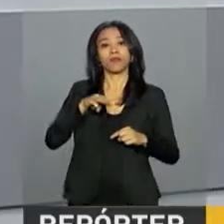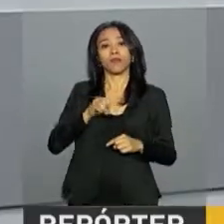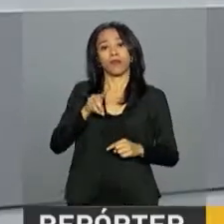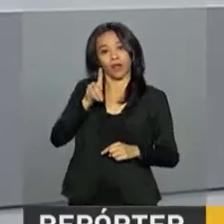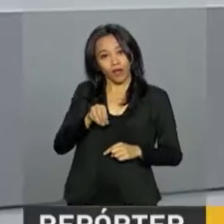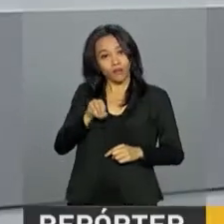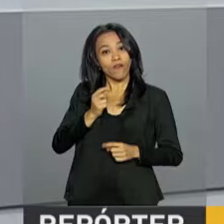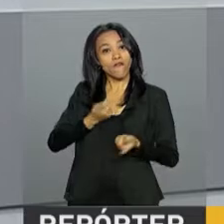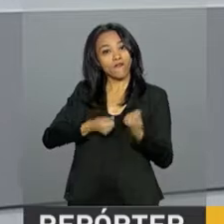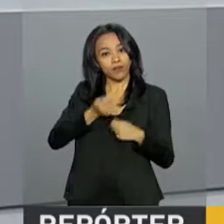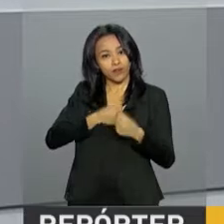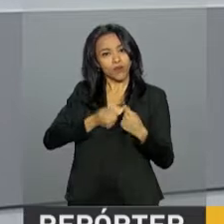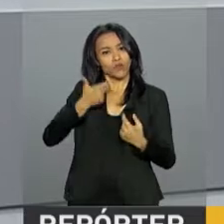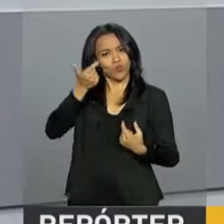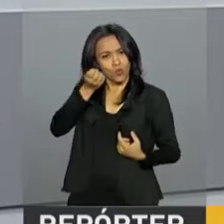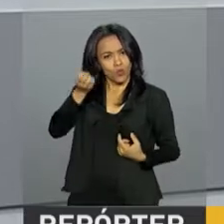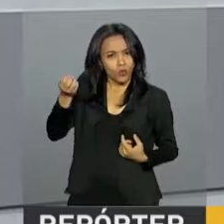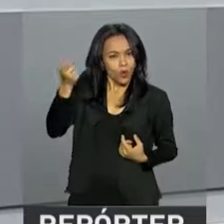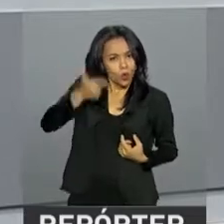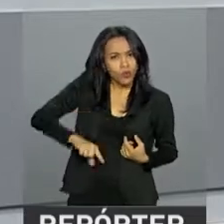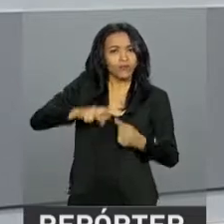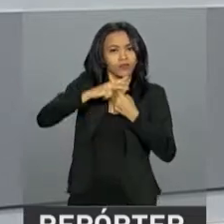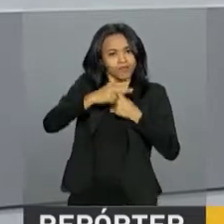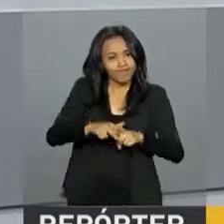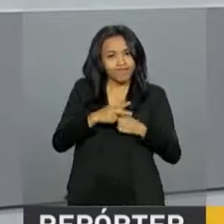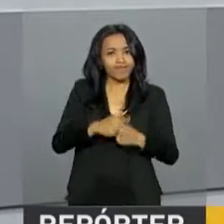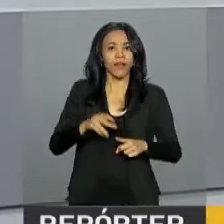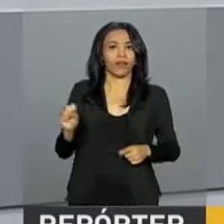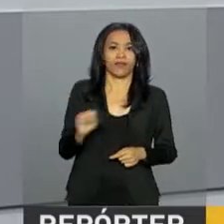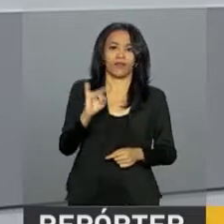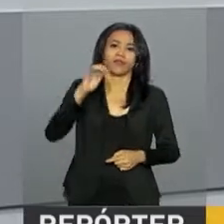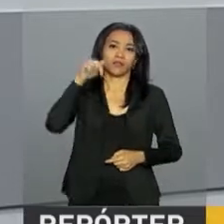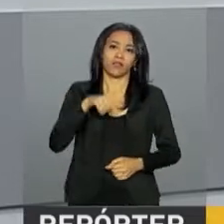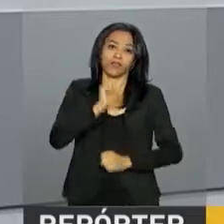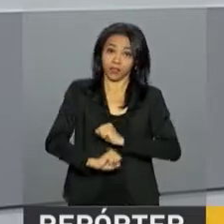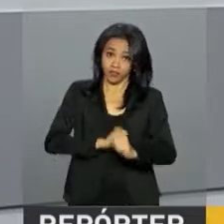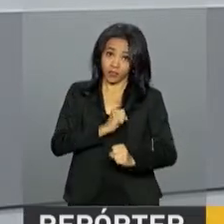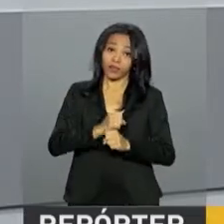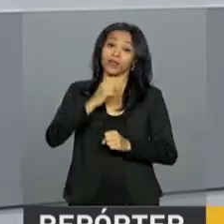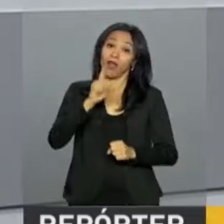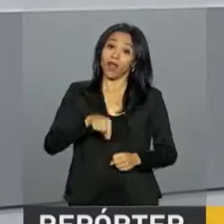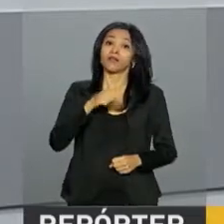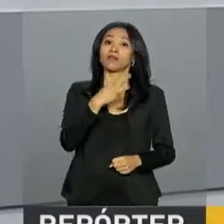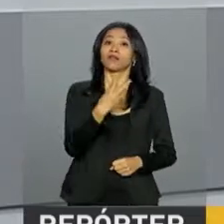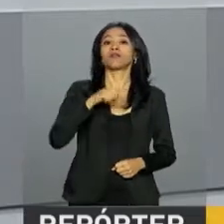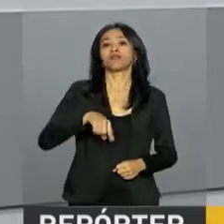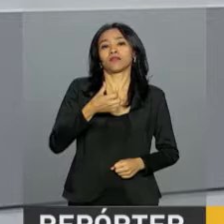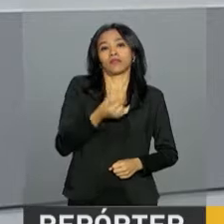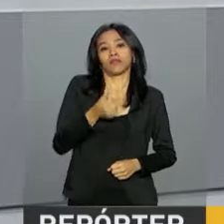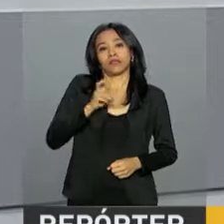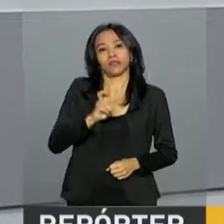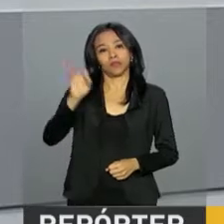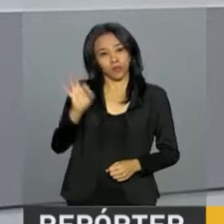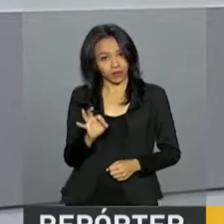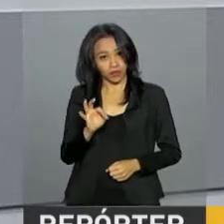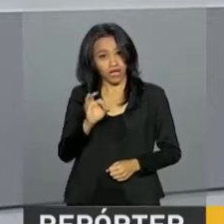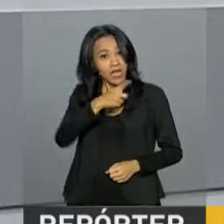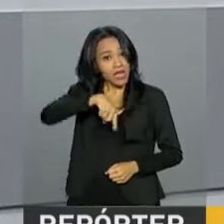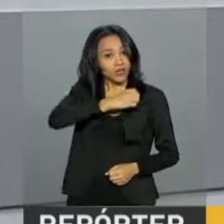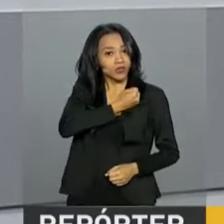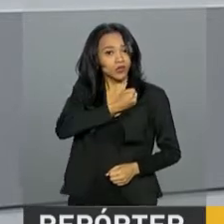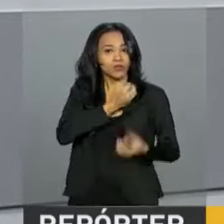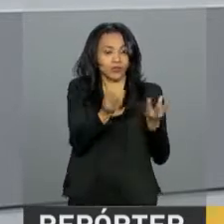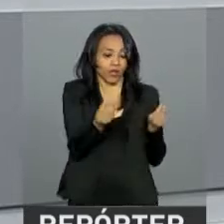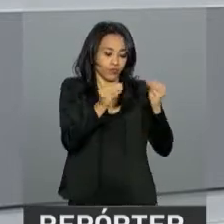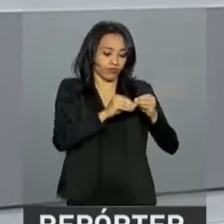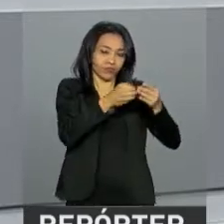fez um novo ajuste na estimativa de inflação deste ano que passou para 3,65 por cento os números estão no boletim